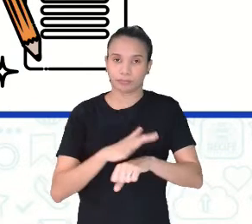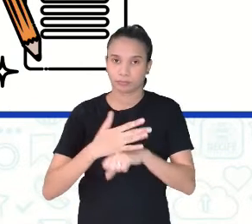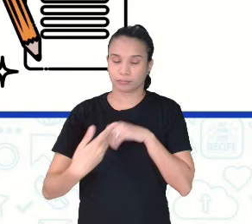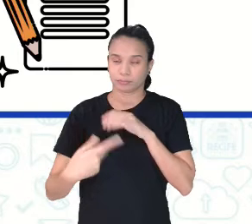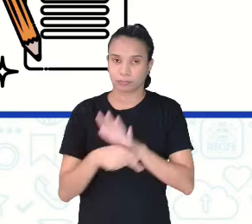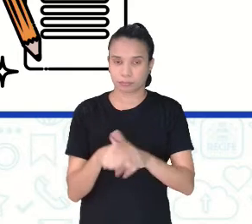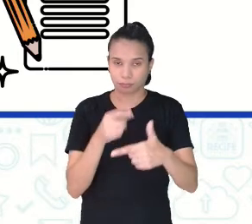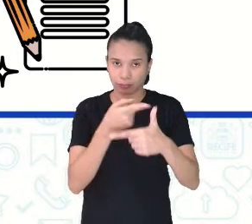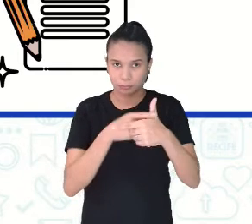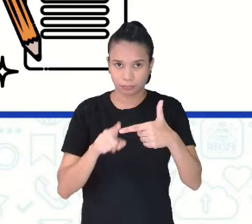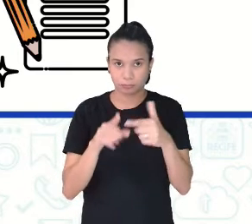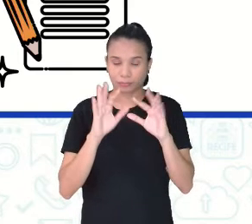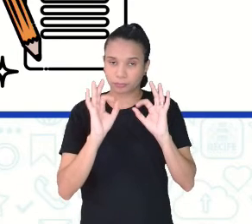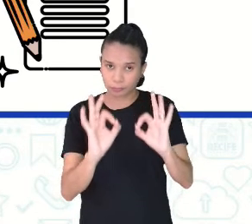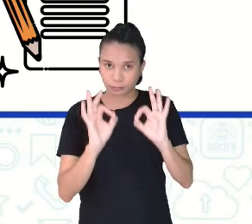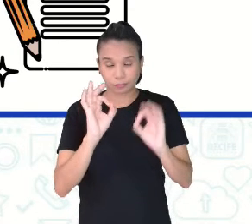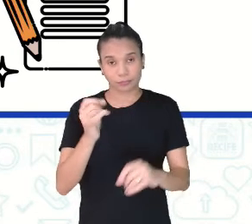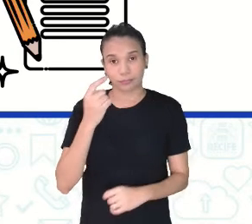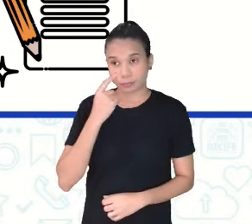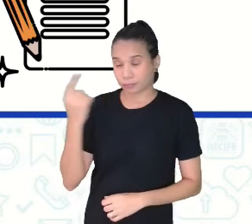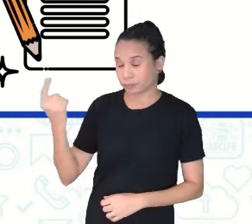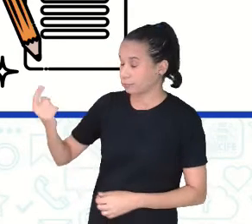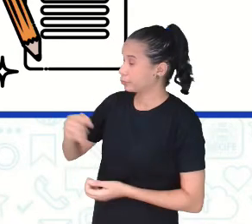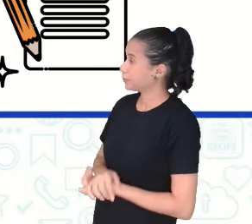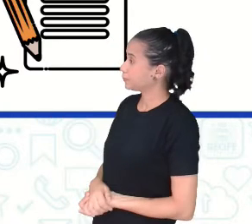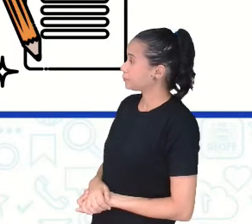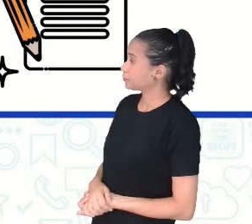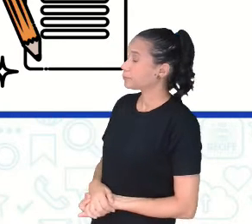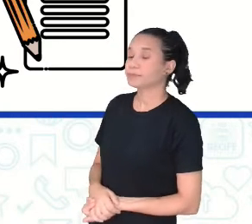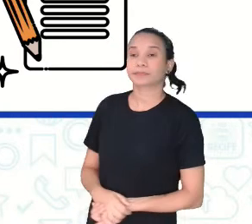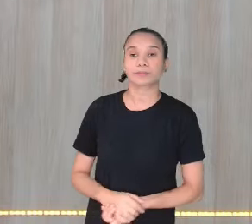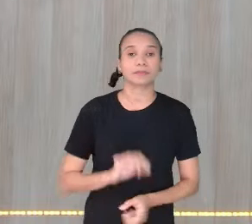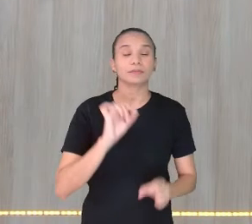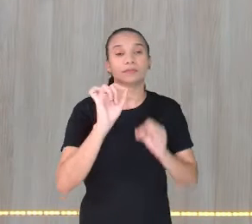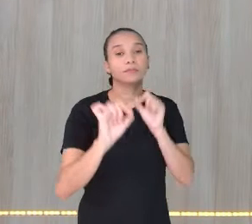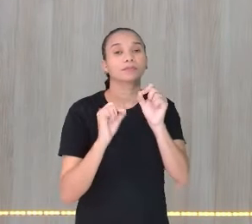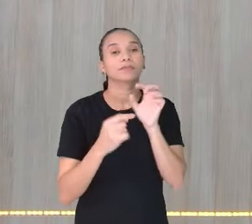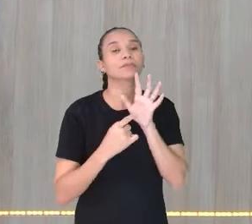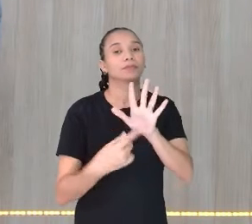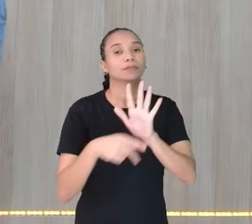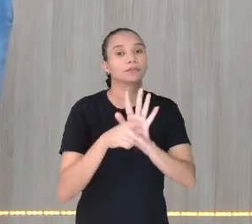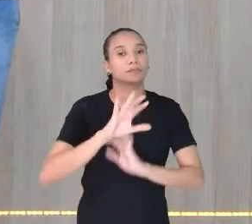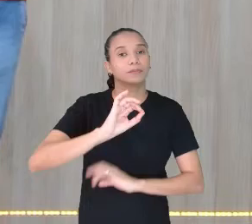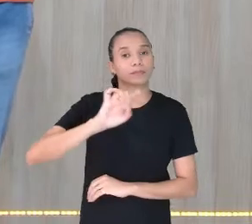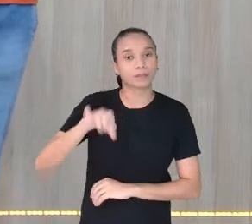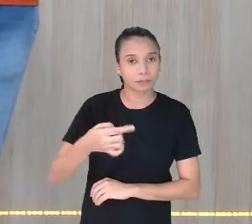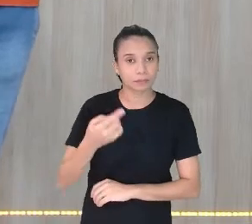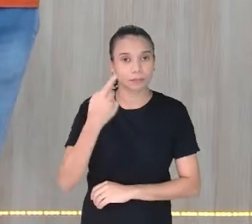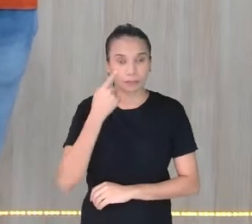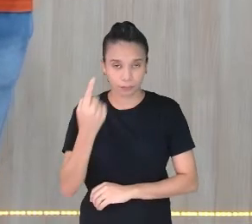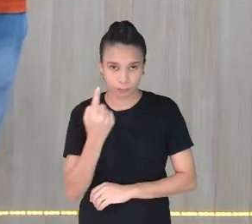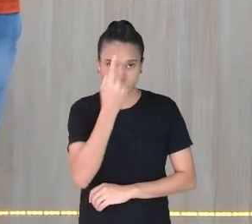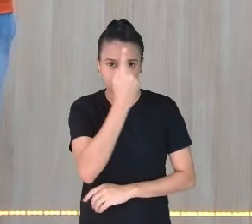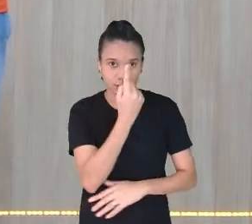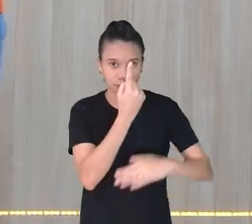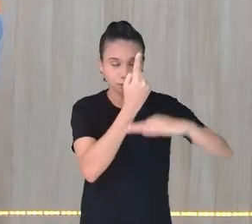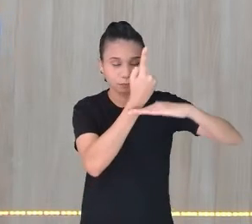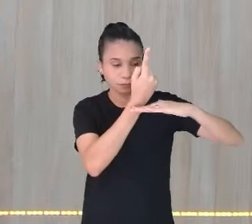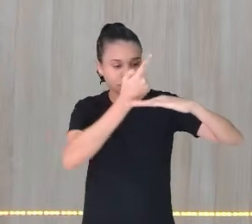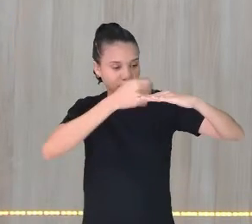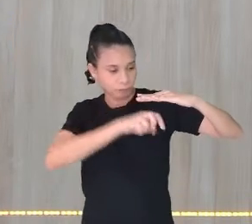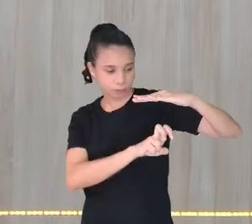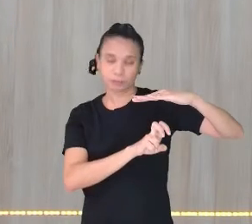a divisão. Então, eu quero saber qual é a representação decimal do número 1/5.